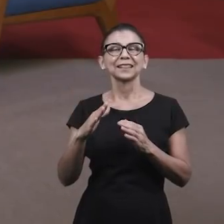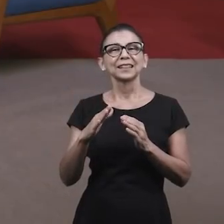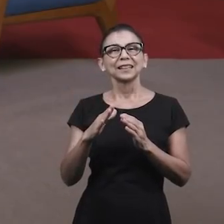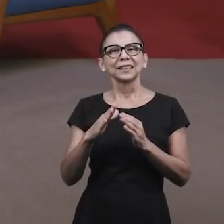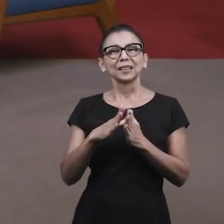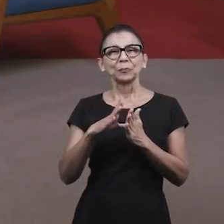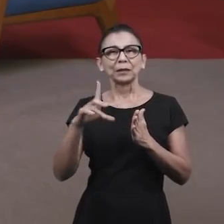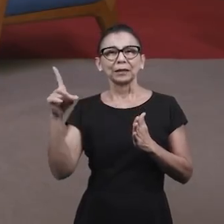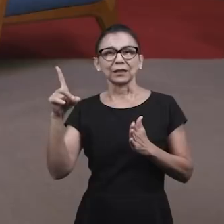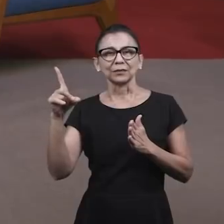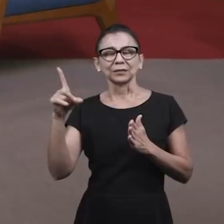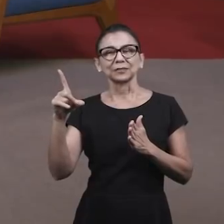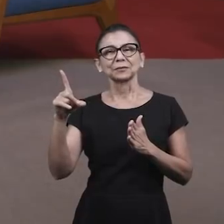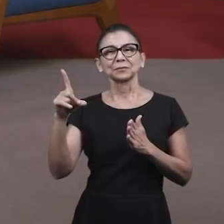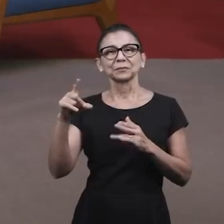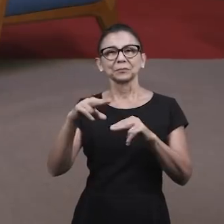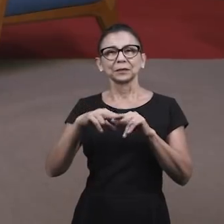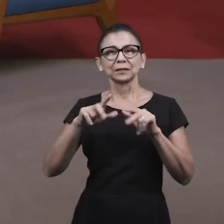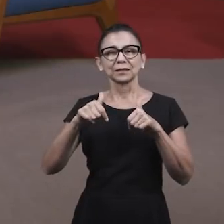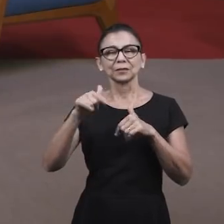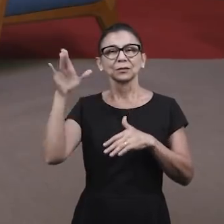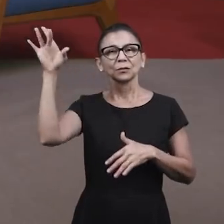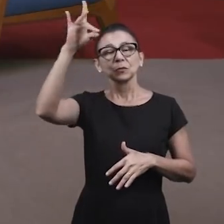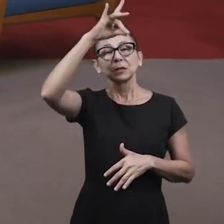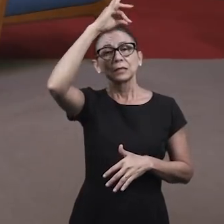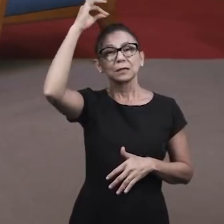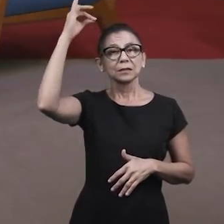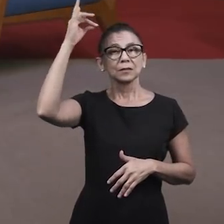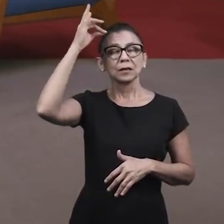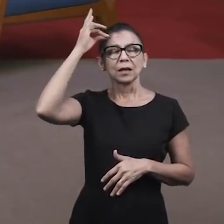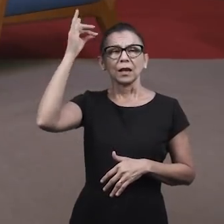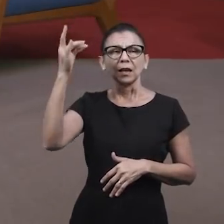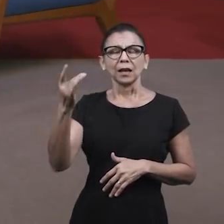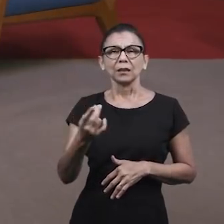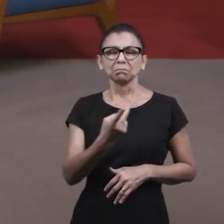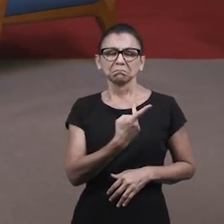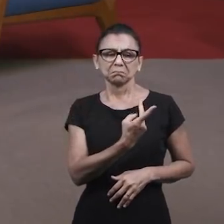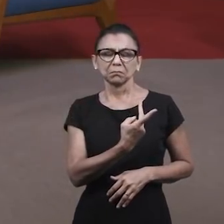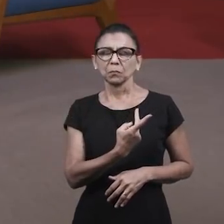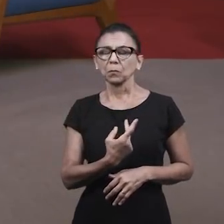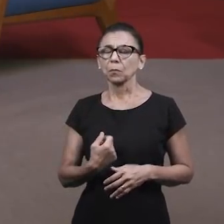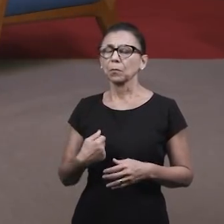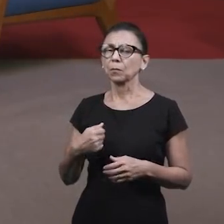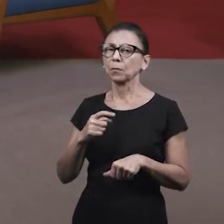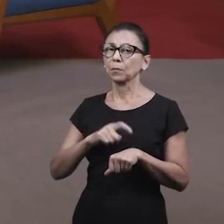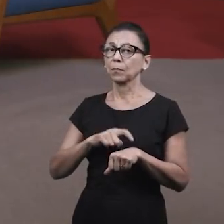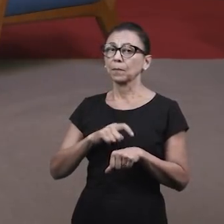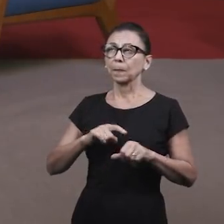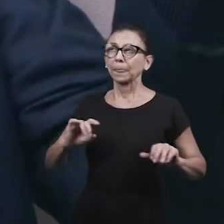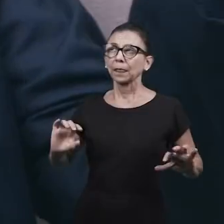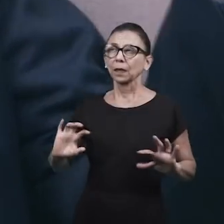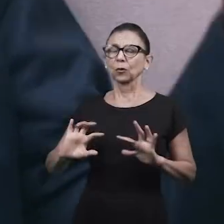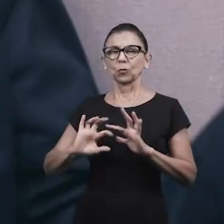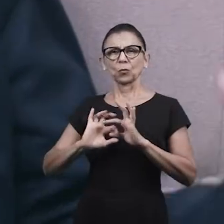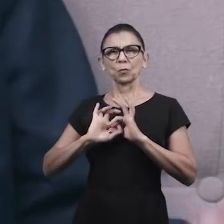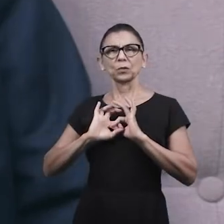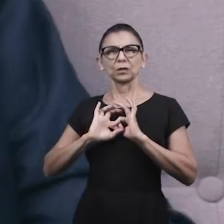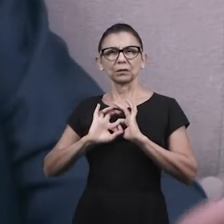é estar na comunhão, na presença de Deus, se debruçar sobre a sua palavra,